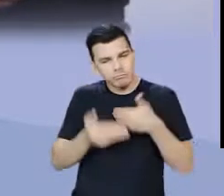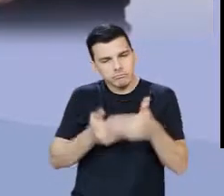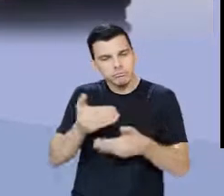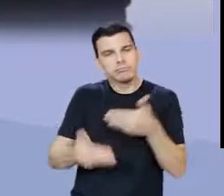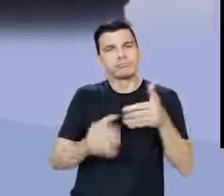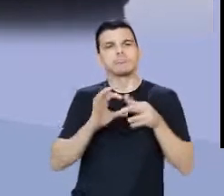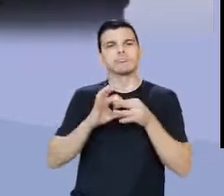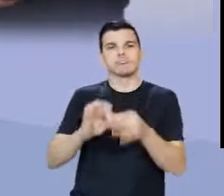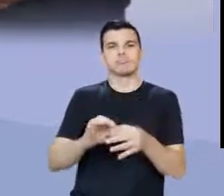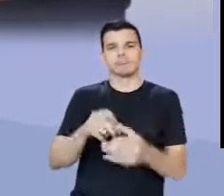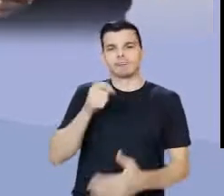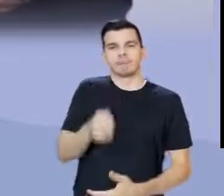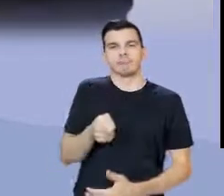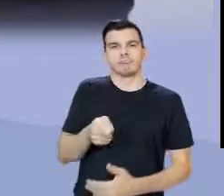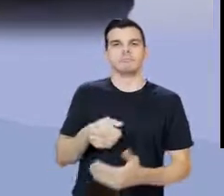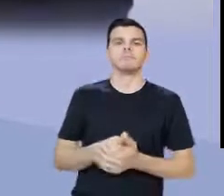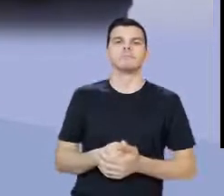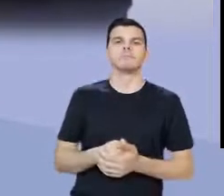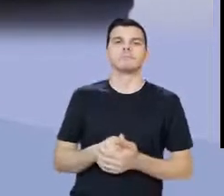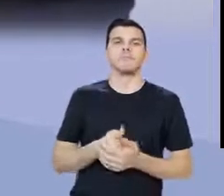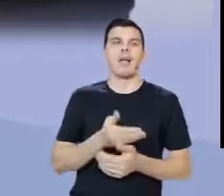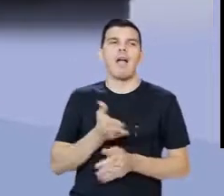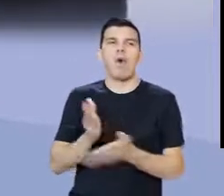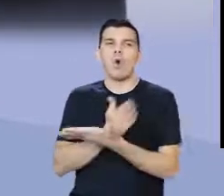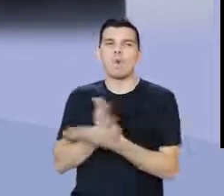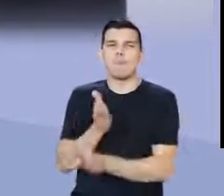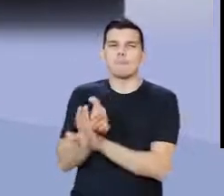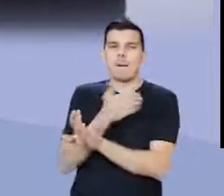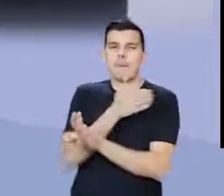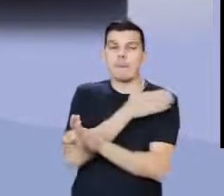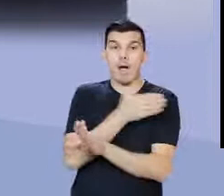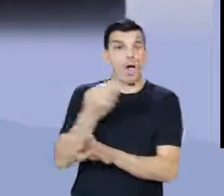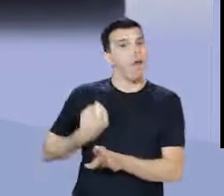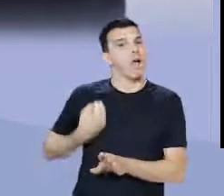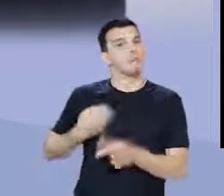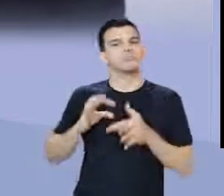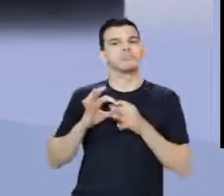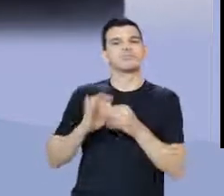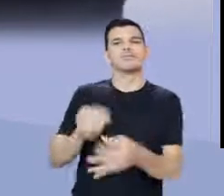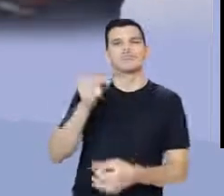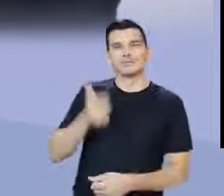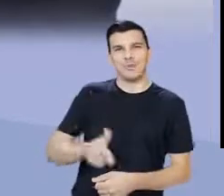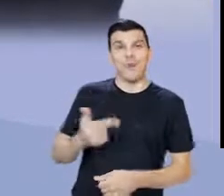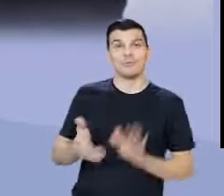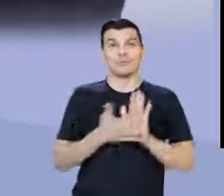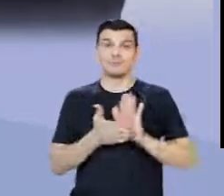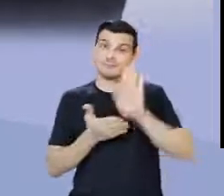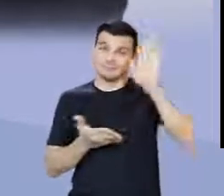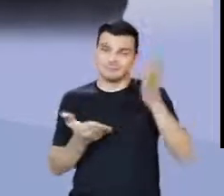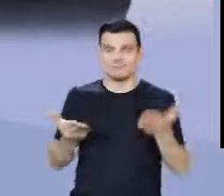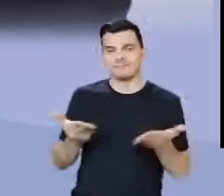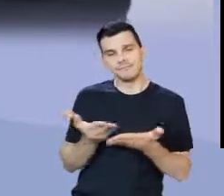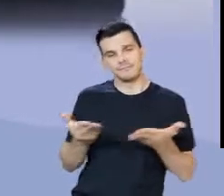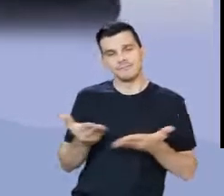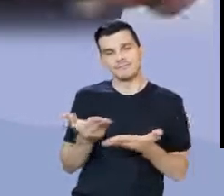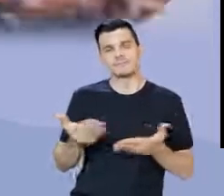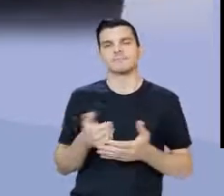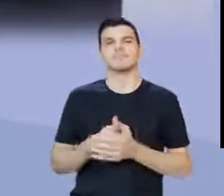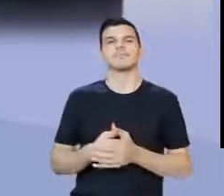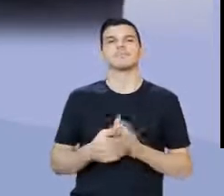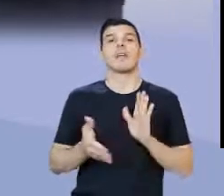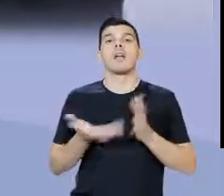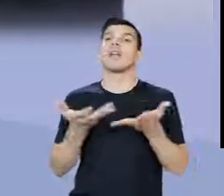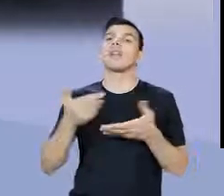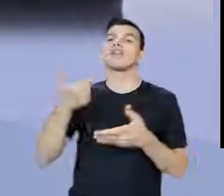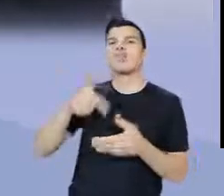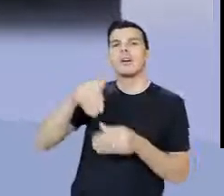com trajetórias no regime autoritário. Isso mesmo, alguns políticos, ou quase todos, né, que estavam no regime militar, agora